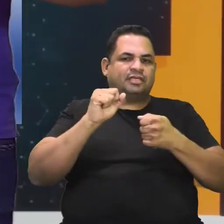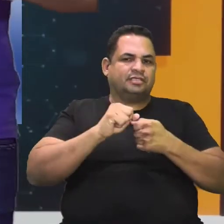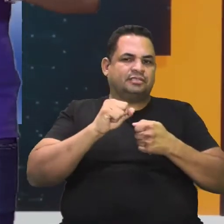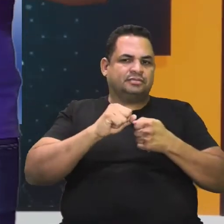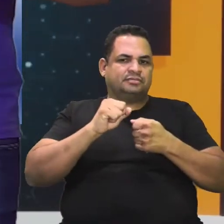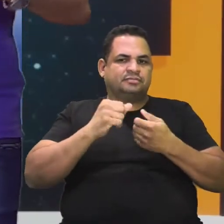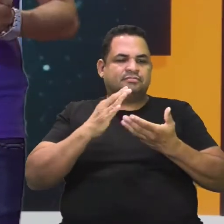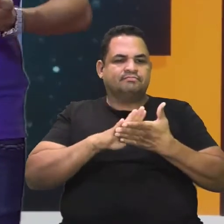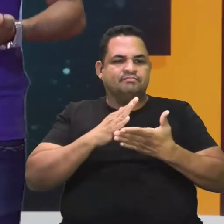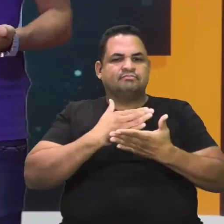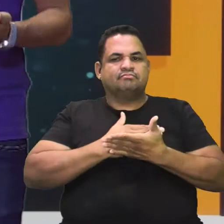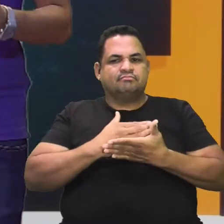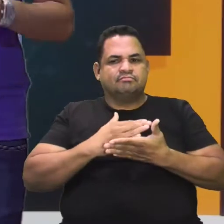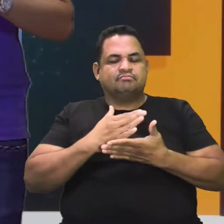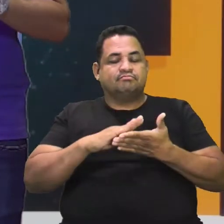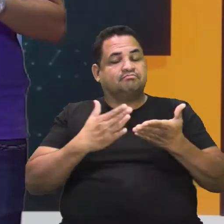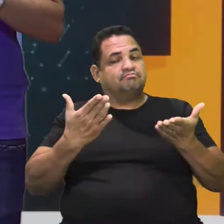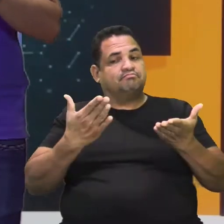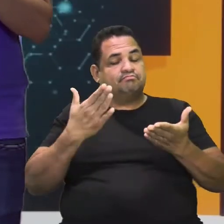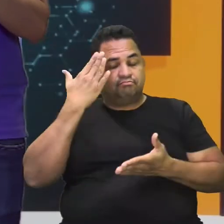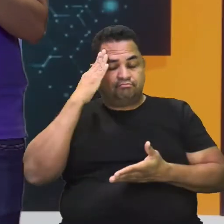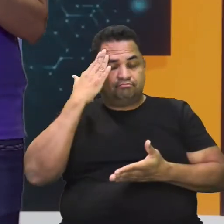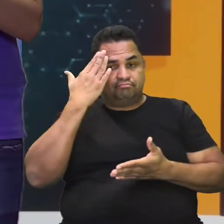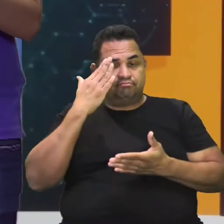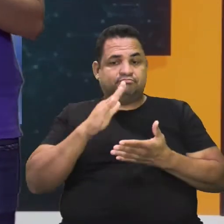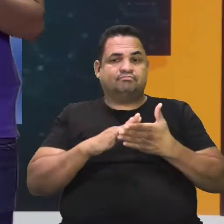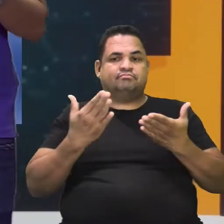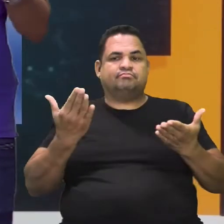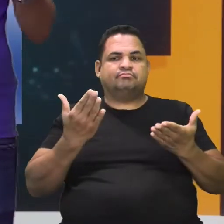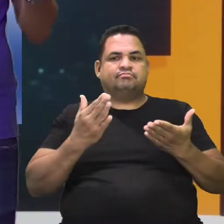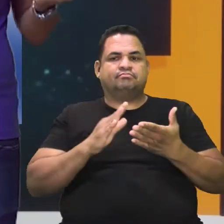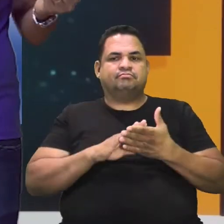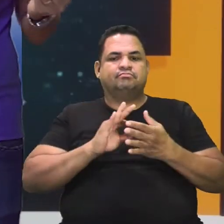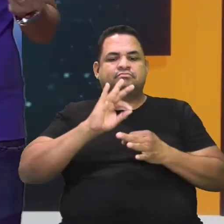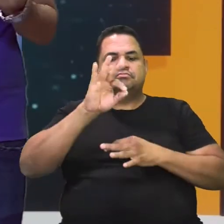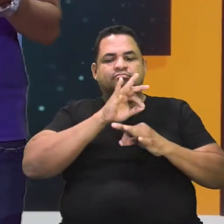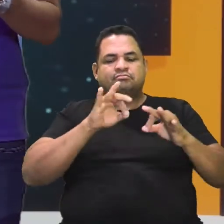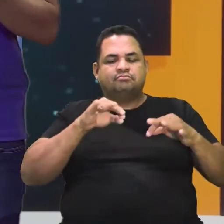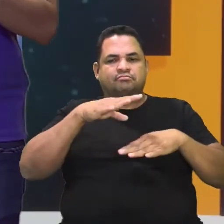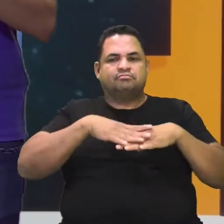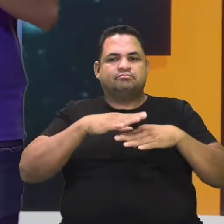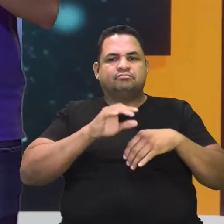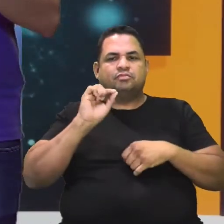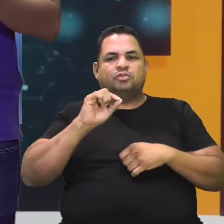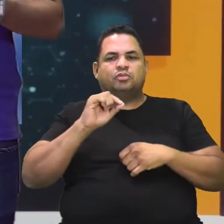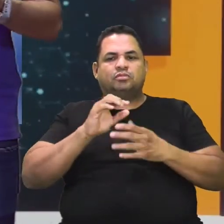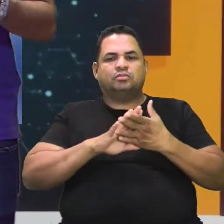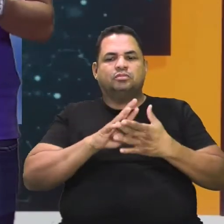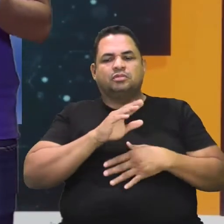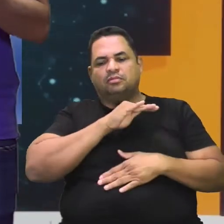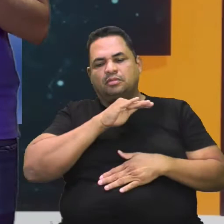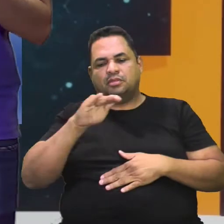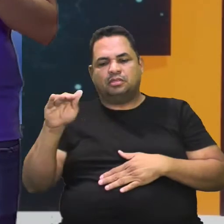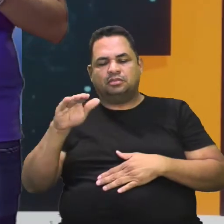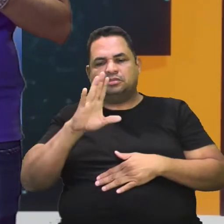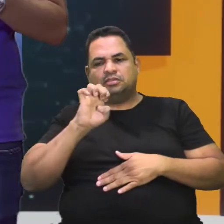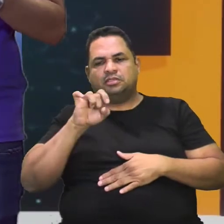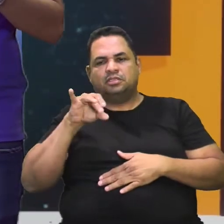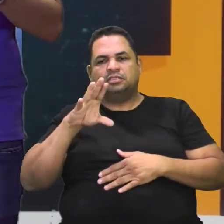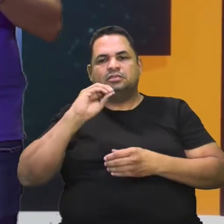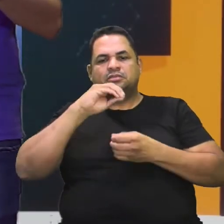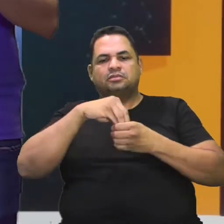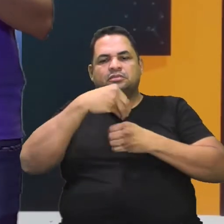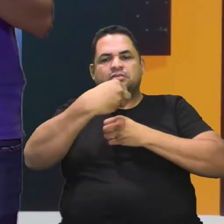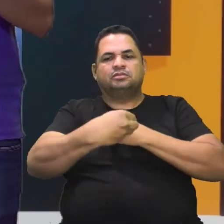novo, para que vocês possam compreender. Beleza. Compreenderam na geometria plana o que é uma reta secante, o que é uma